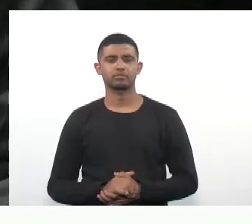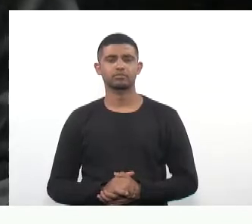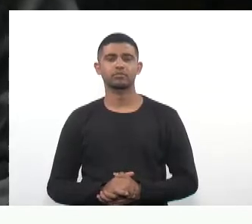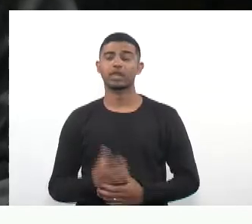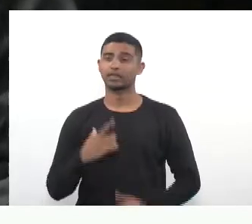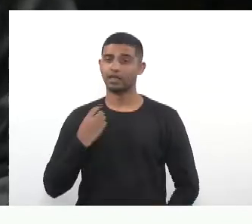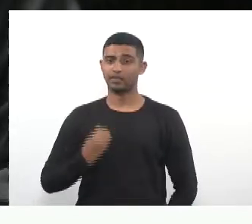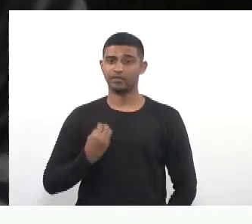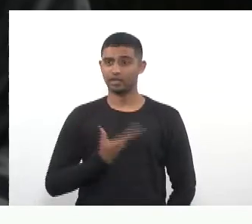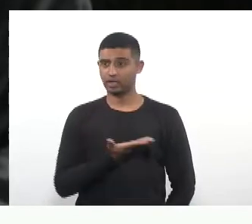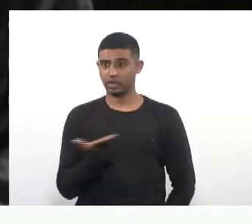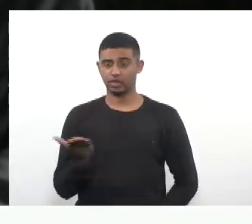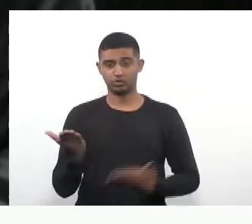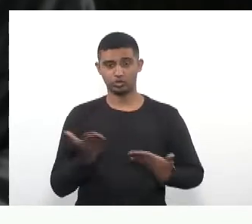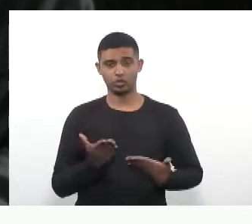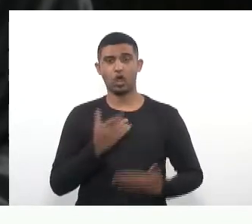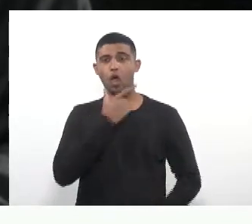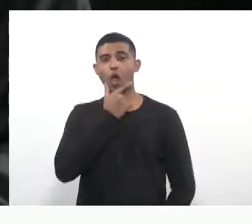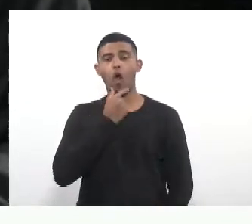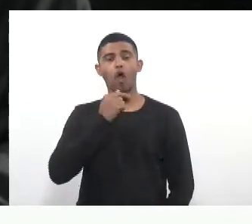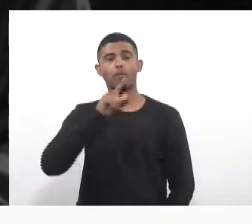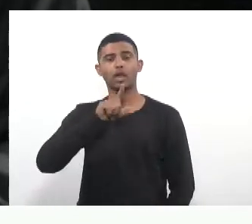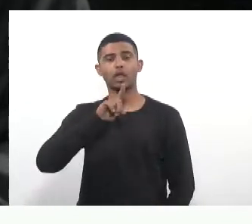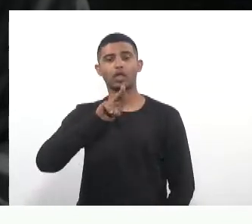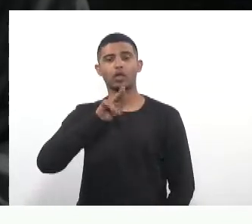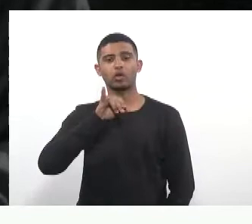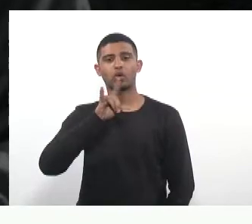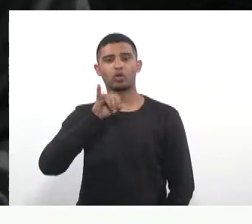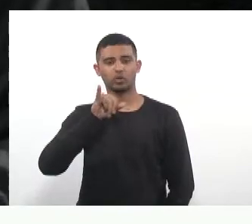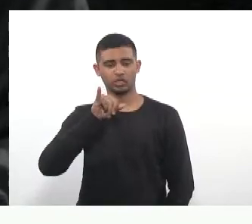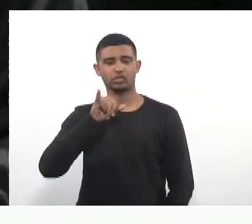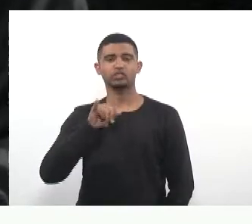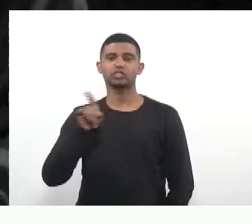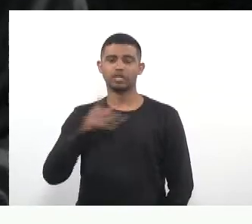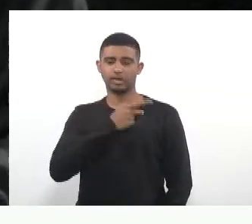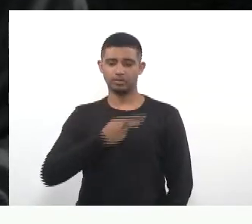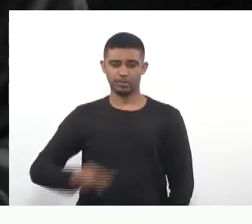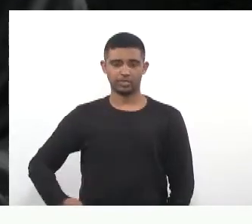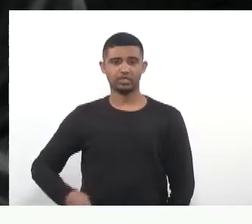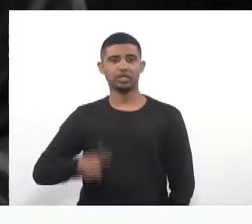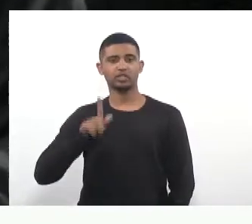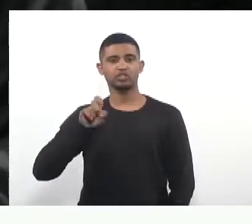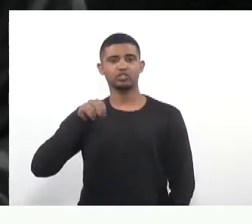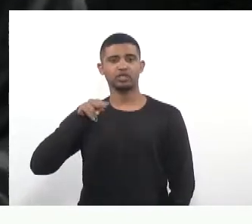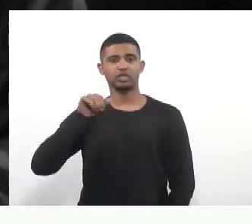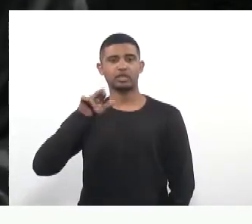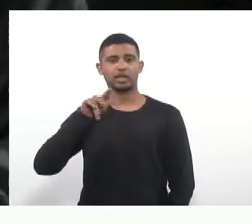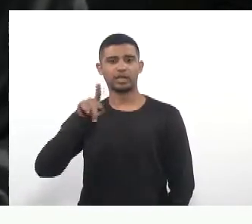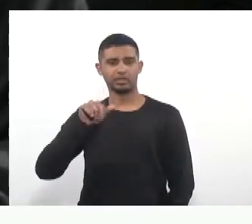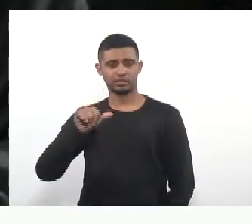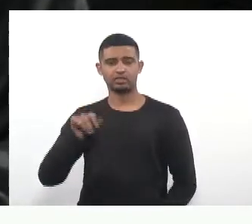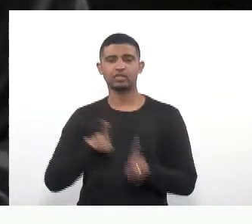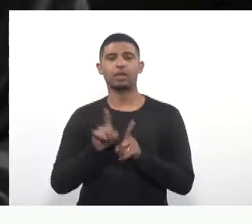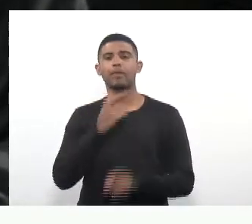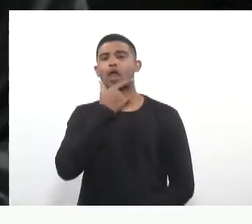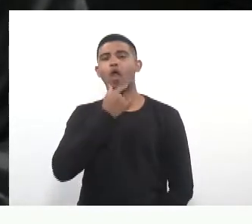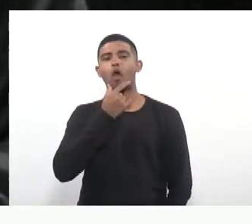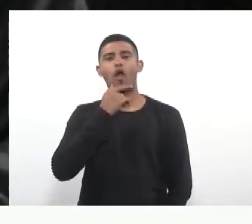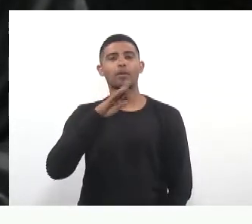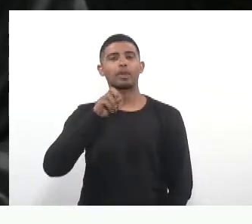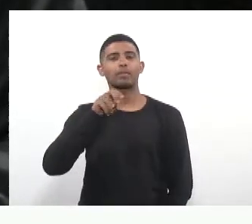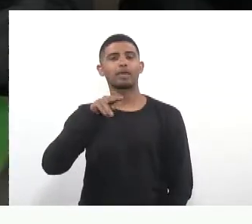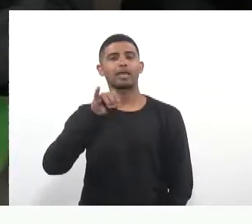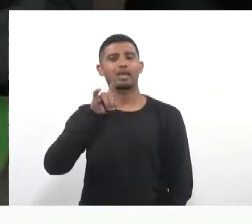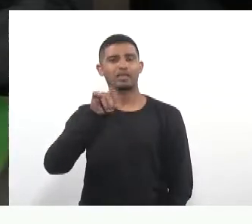Contando com a presença dos convidados, o senhor Luigi Eduardo Troisi, presidente da Genersa, o senhor Bernardo Póvoa,